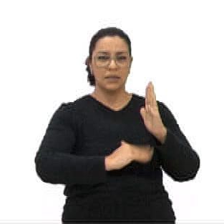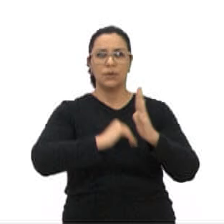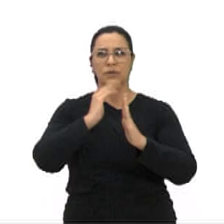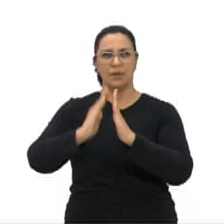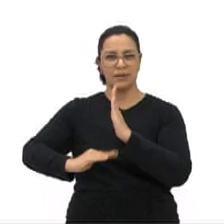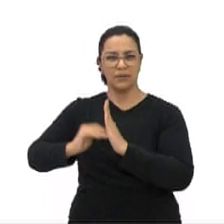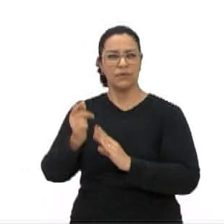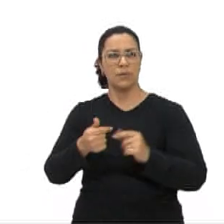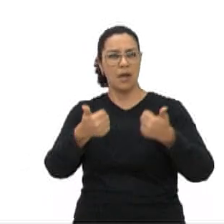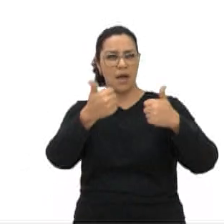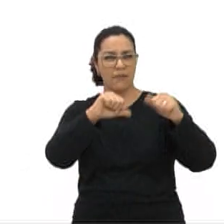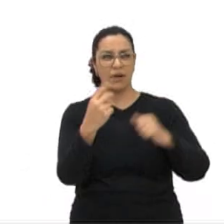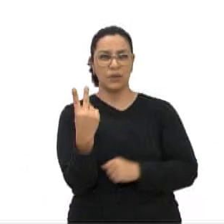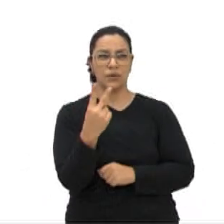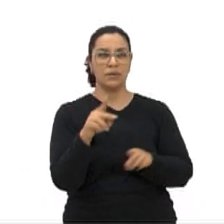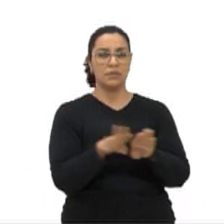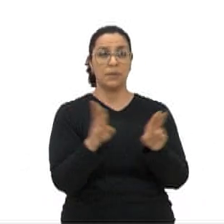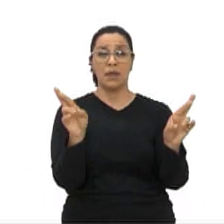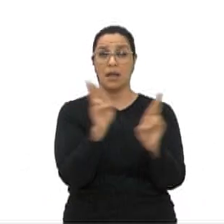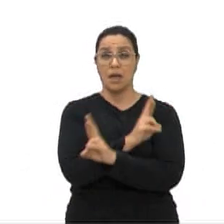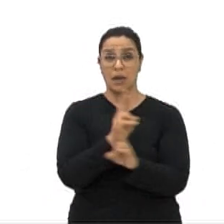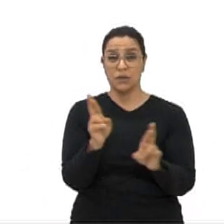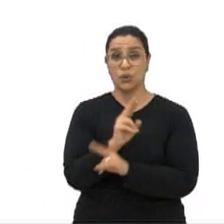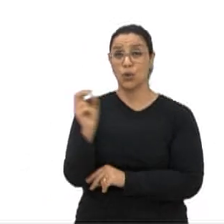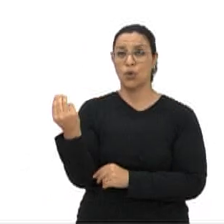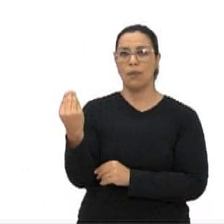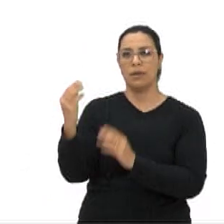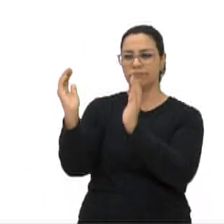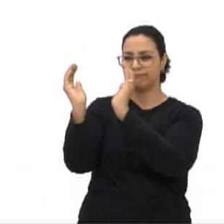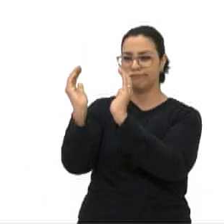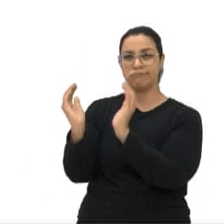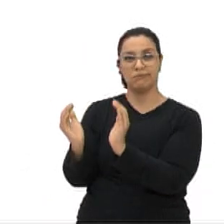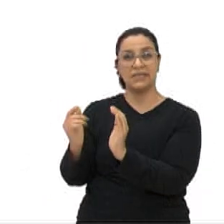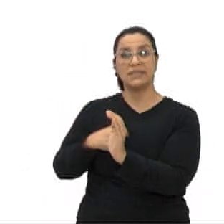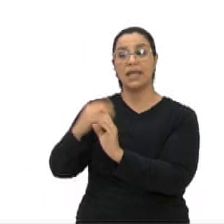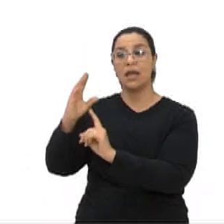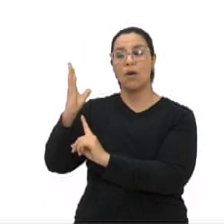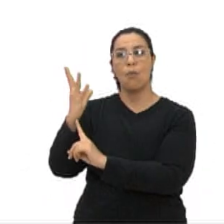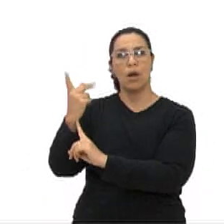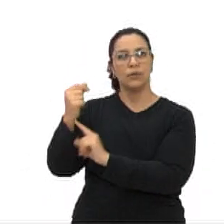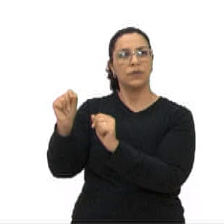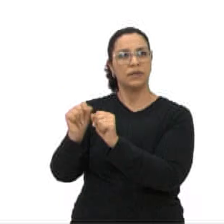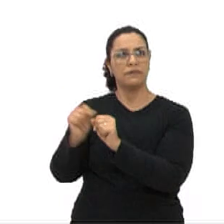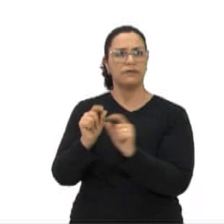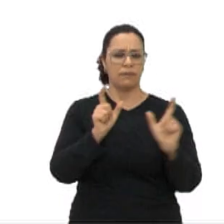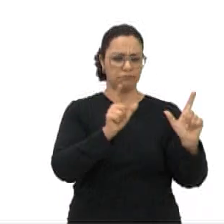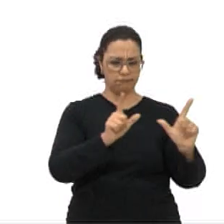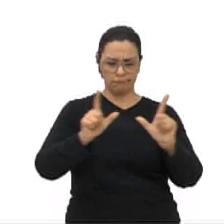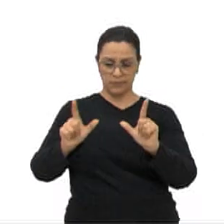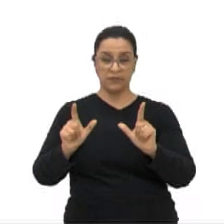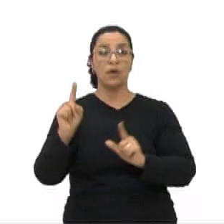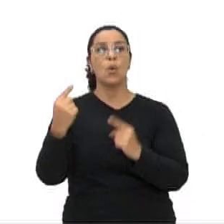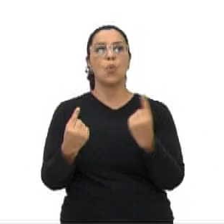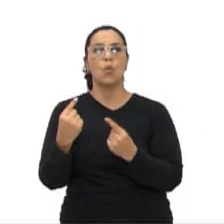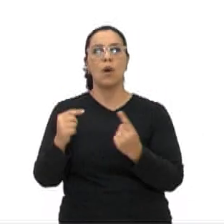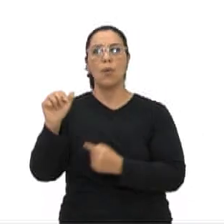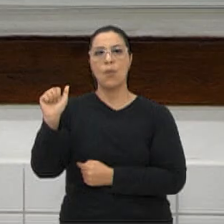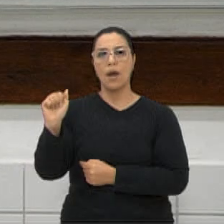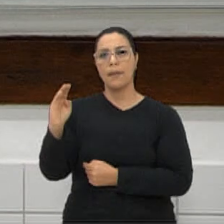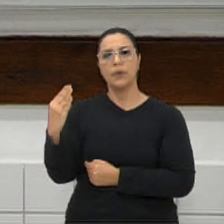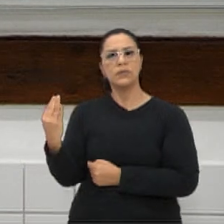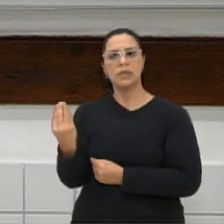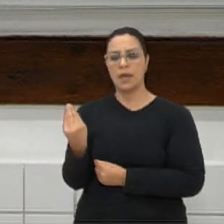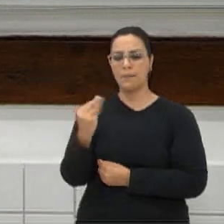analisar ela, aprender a analisar essas pinturas. Relacione as pinturas aos seus respectivos artistas. Aí vocês vão olhar para uma e para cada uma, tá? E aí você